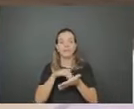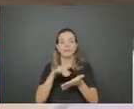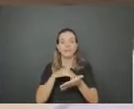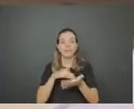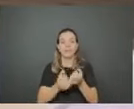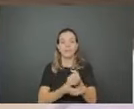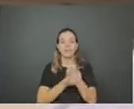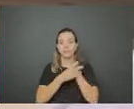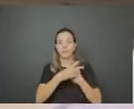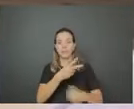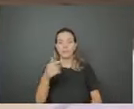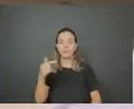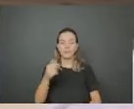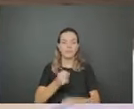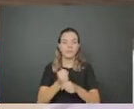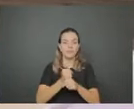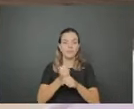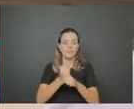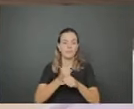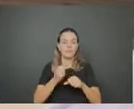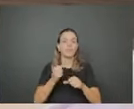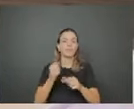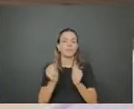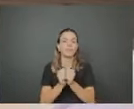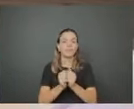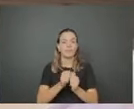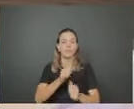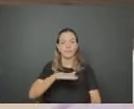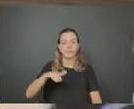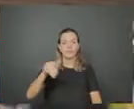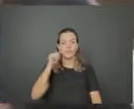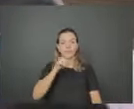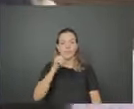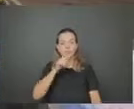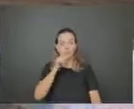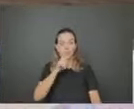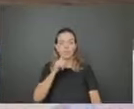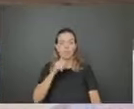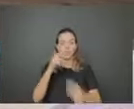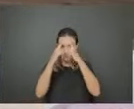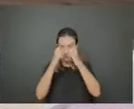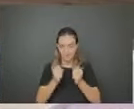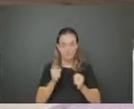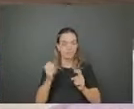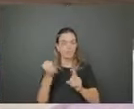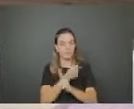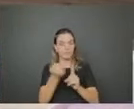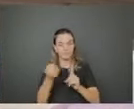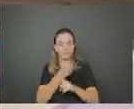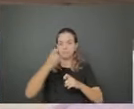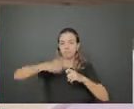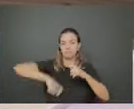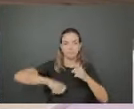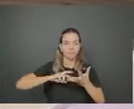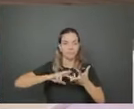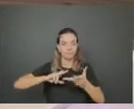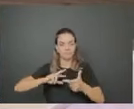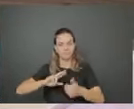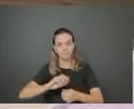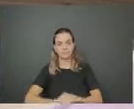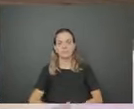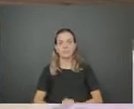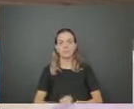atendendo mulheres e crianças vítimas de violência. Violência sexual, feminicídio, enfim. Eu queria tratar deste assunto